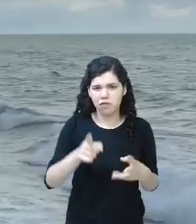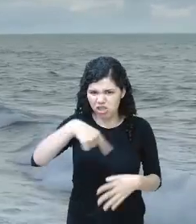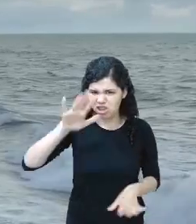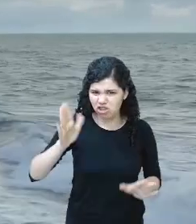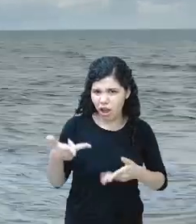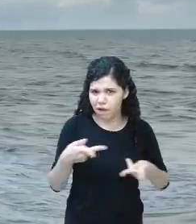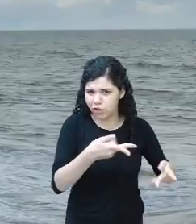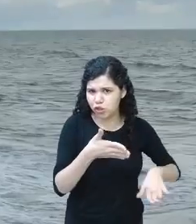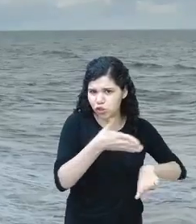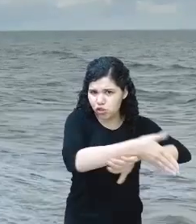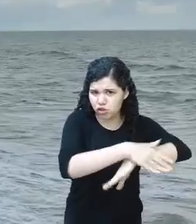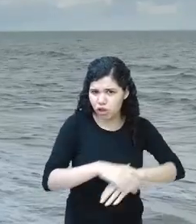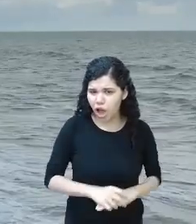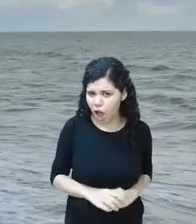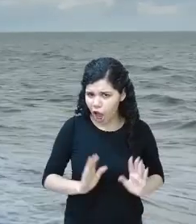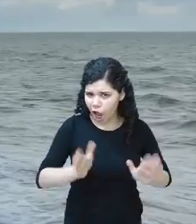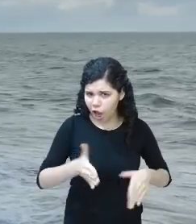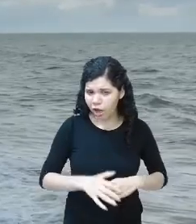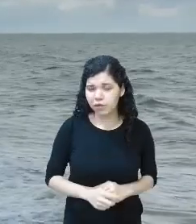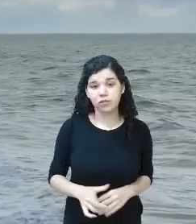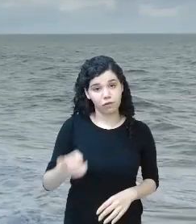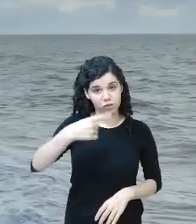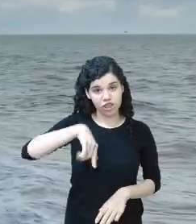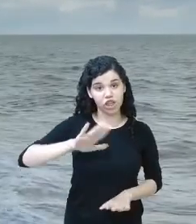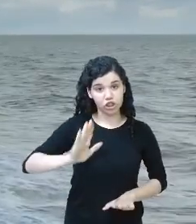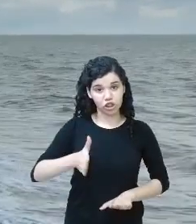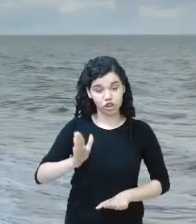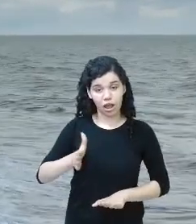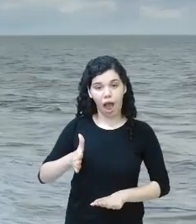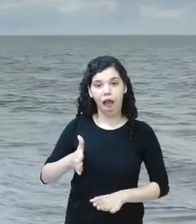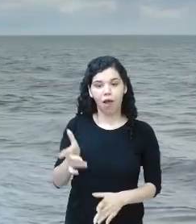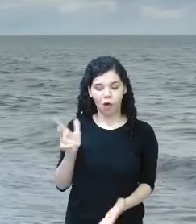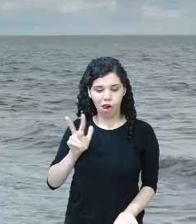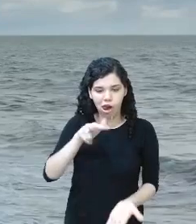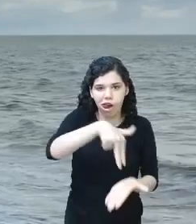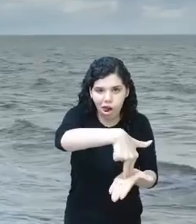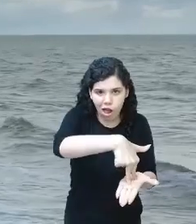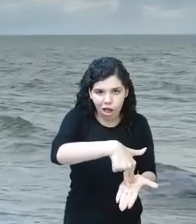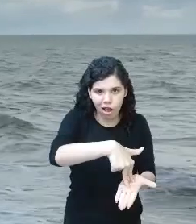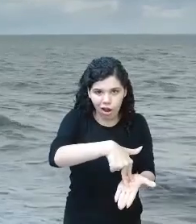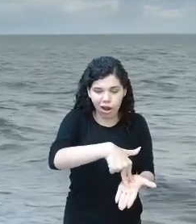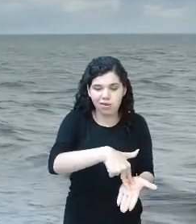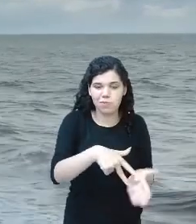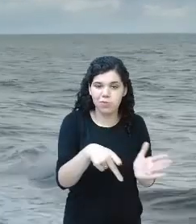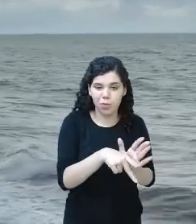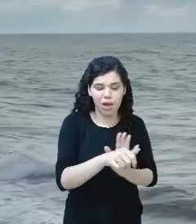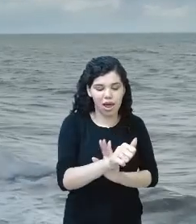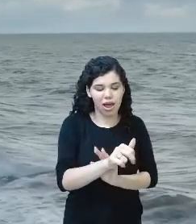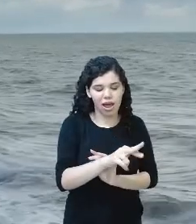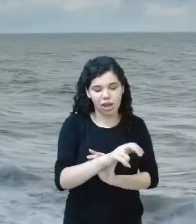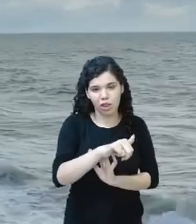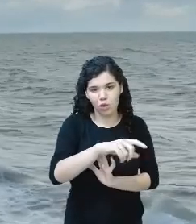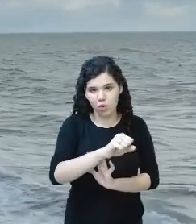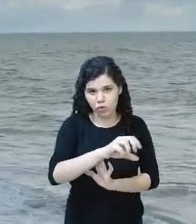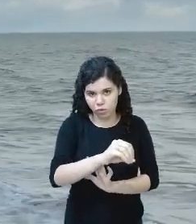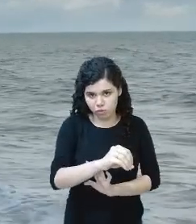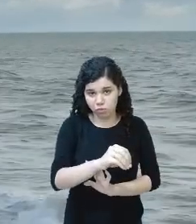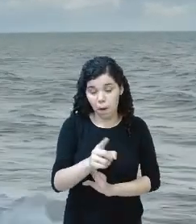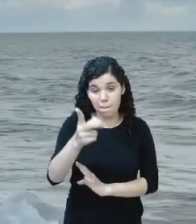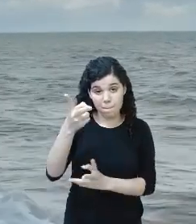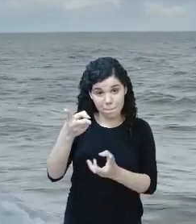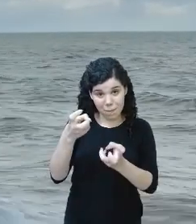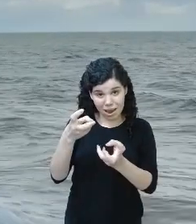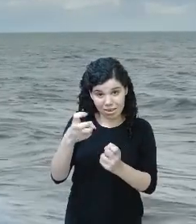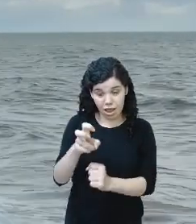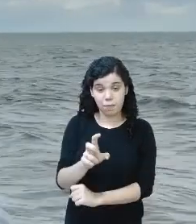já foi? Certamente você já entrou em contato com o solo arenoso. E percebe, quinto ano,